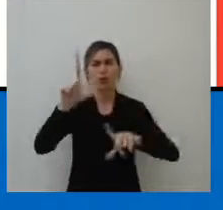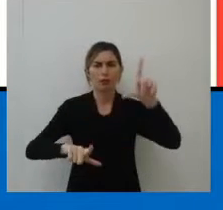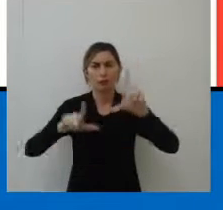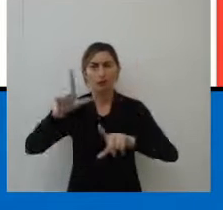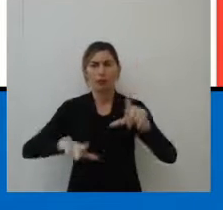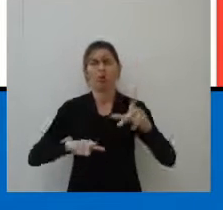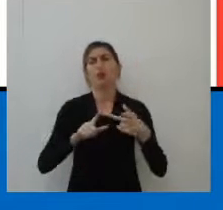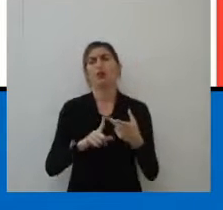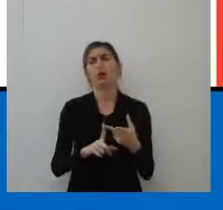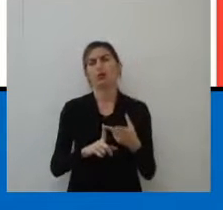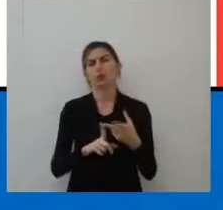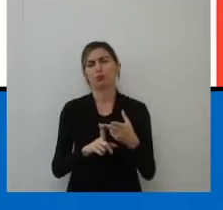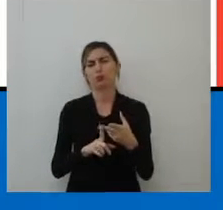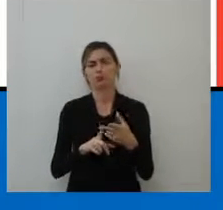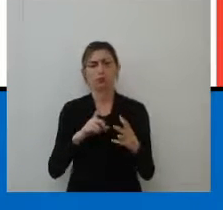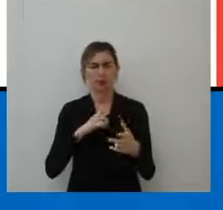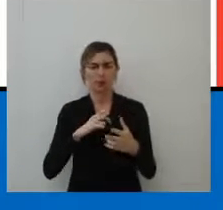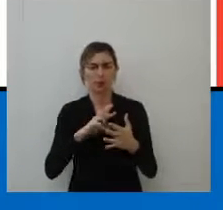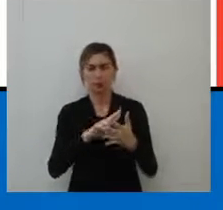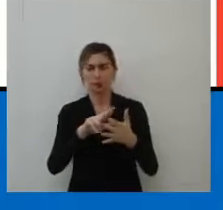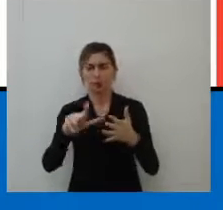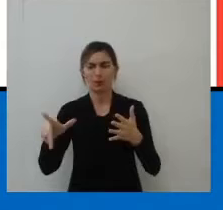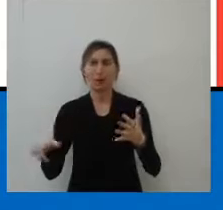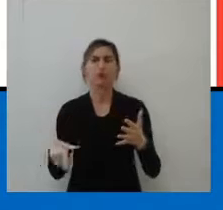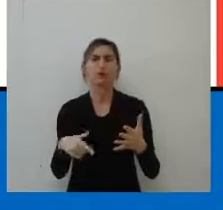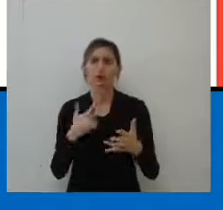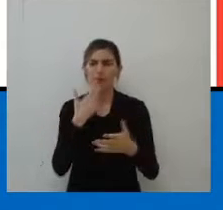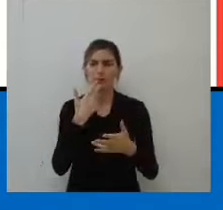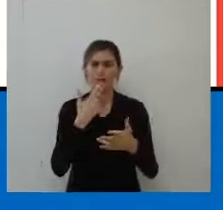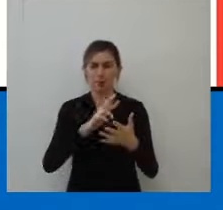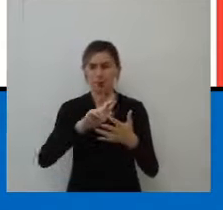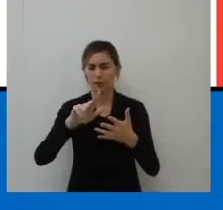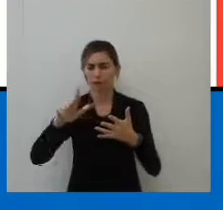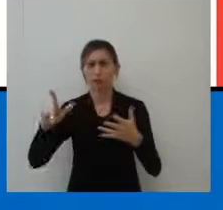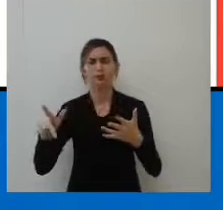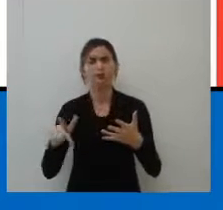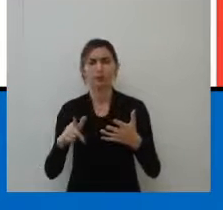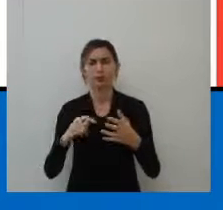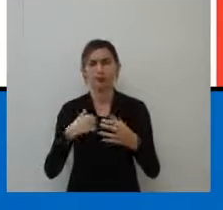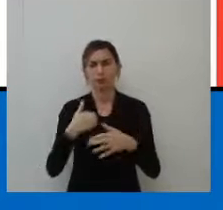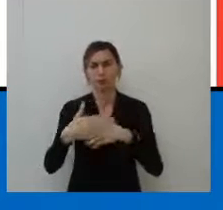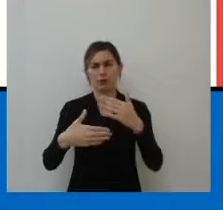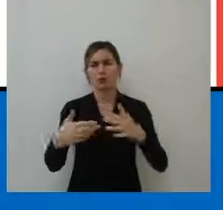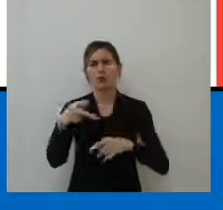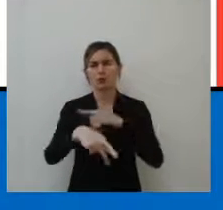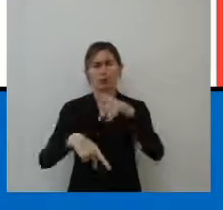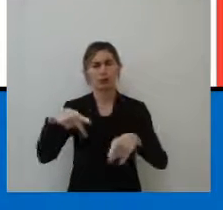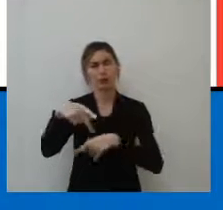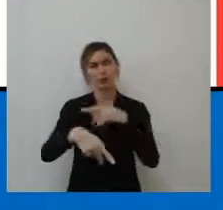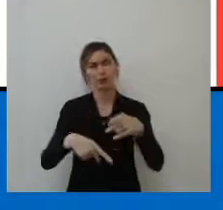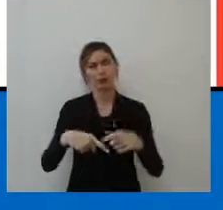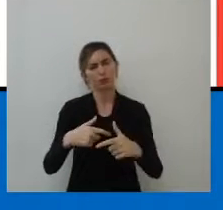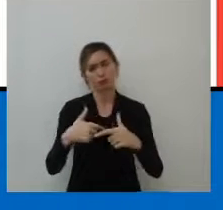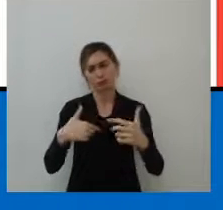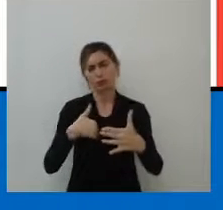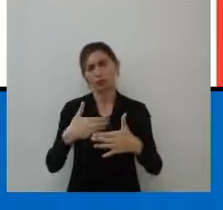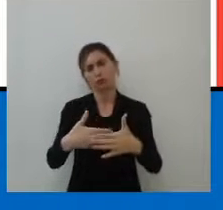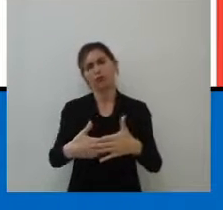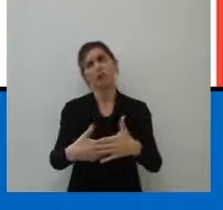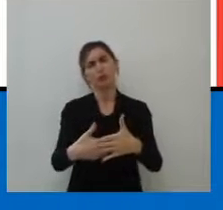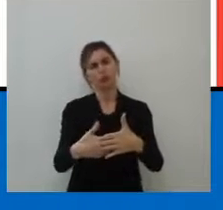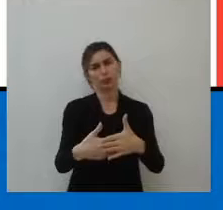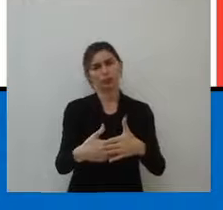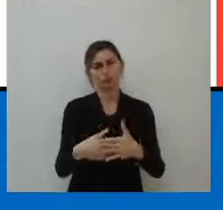TV, certo? Ele fala que esses sistemas eles vão levando a população para